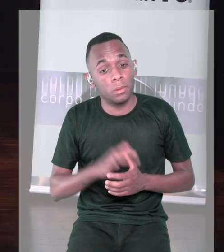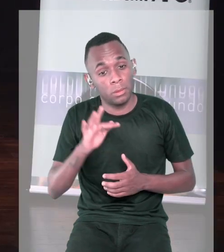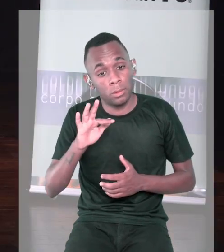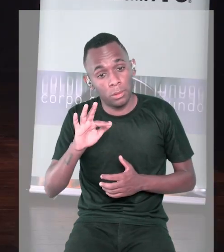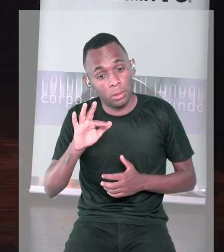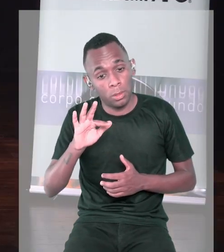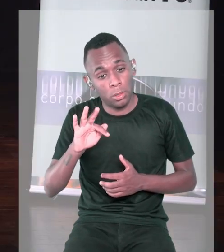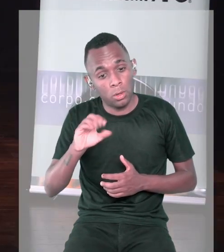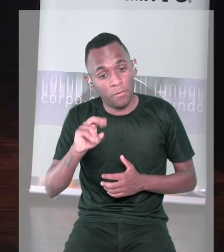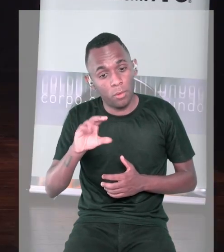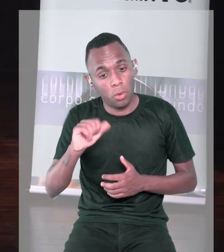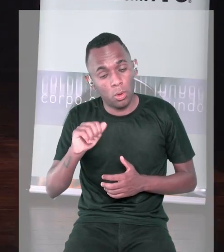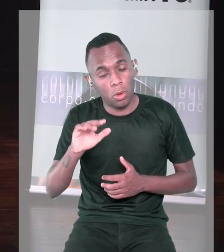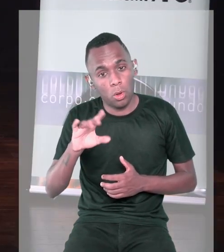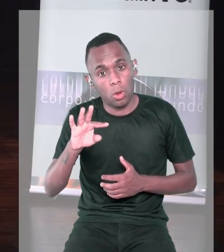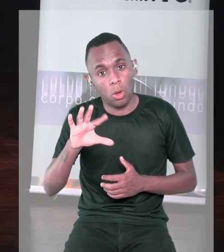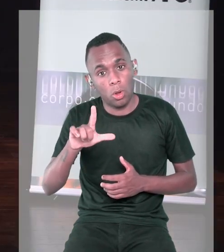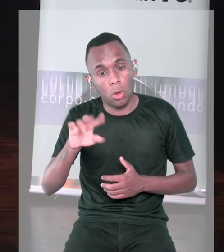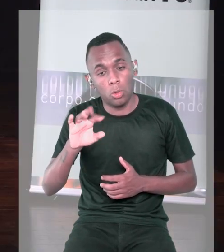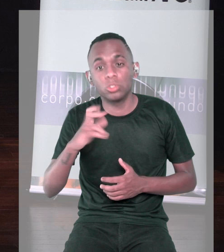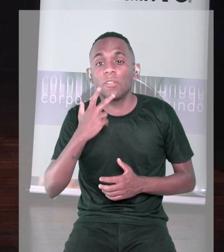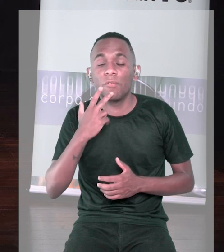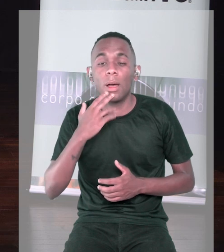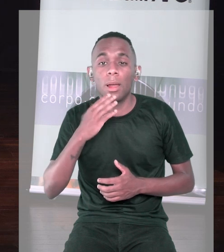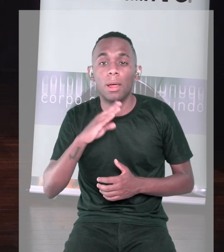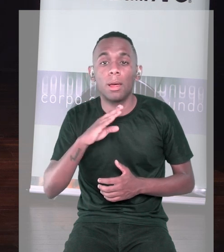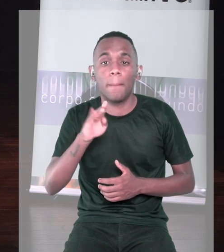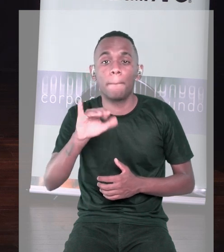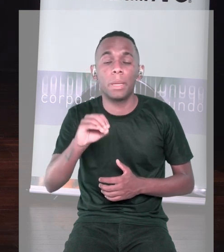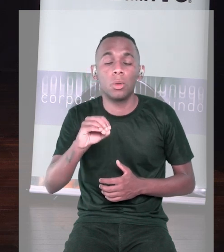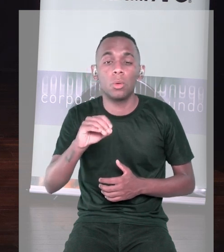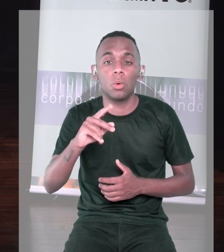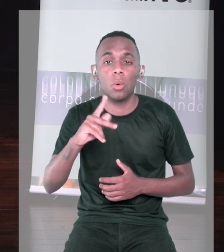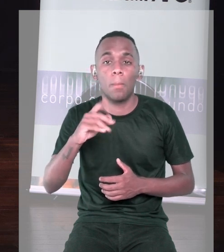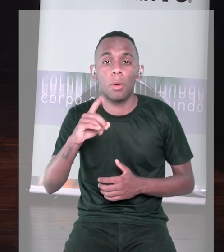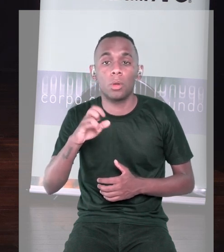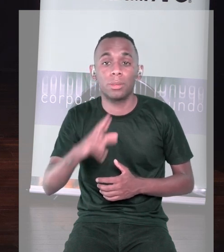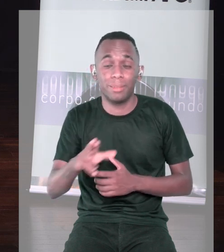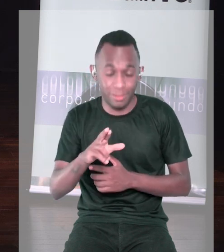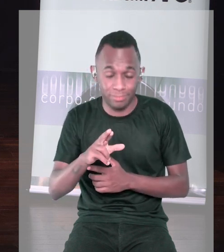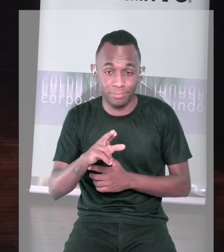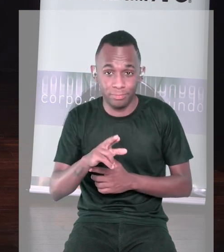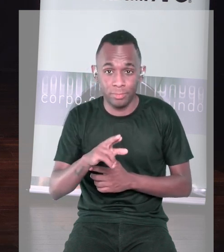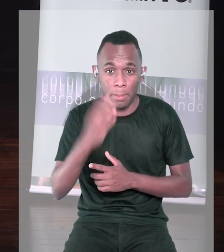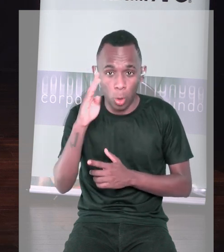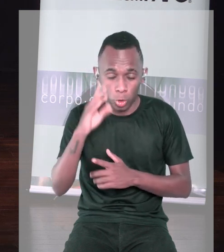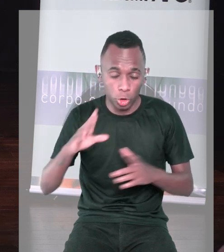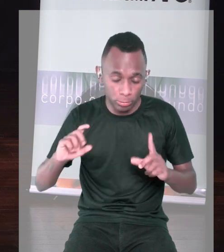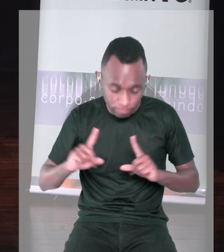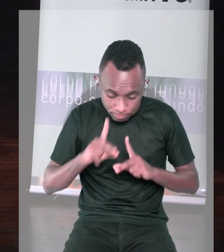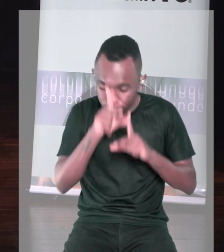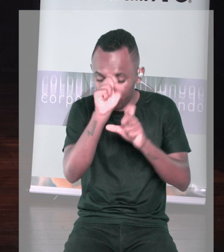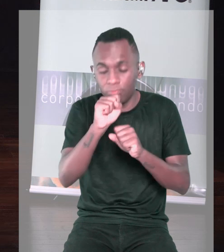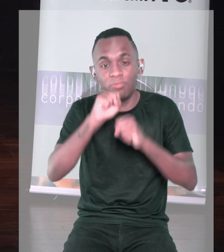daquilo que Michel Foucault, no século XX, denominou de biopoder, e que o André descreve como o poder que os dispositivos